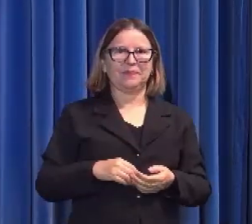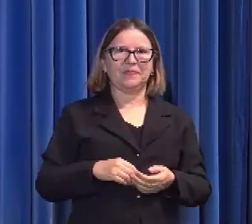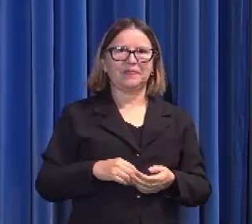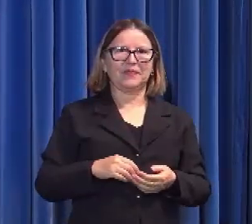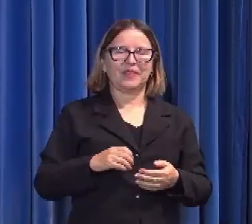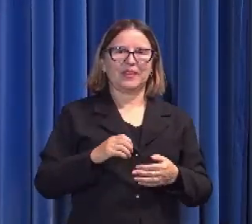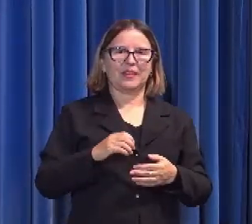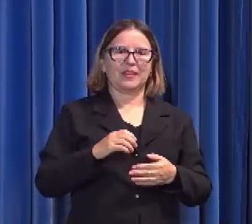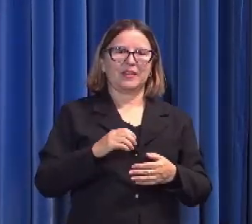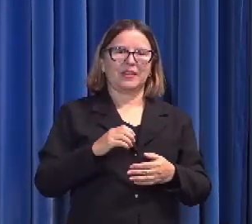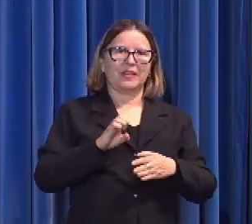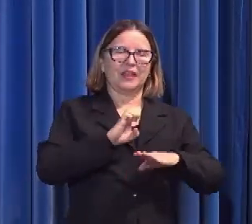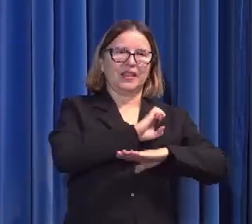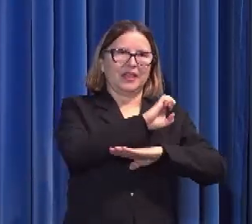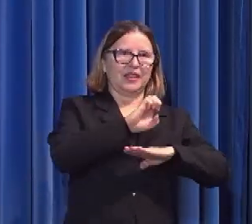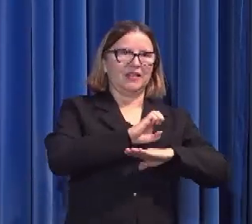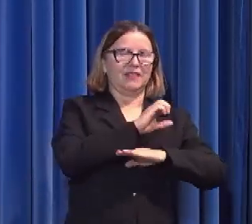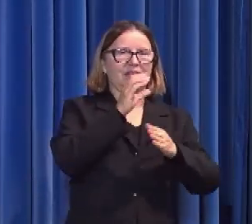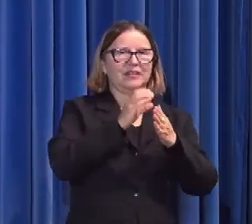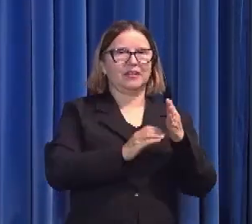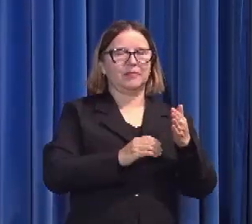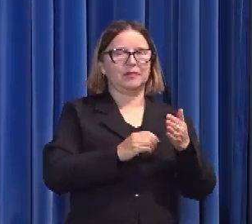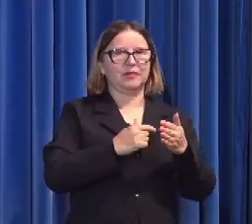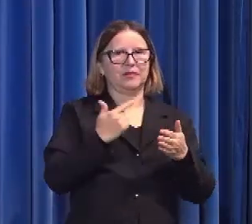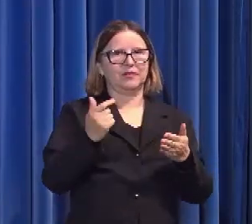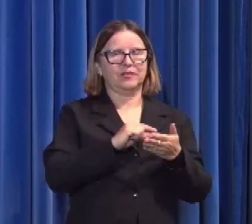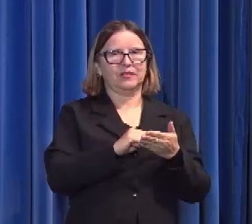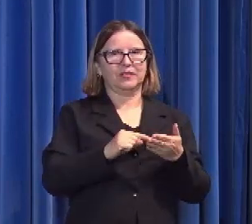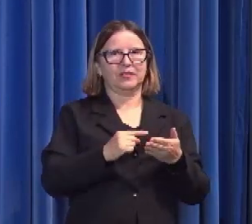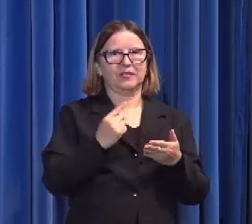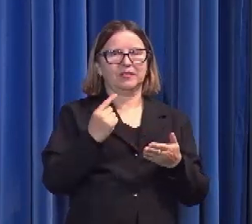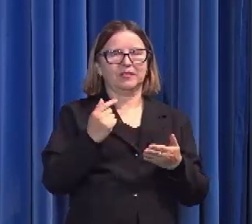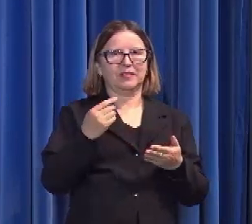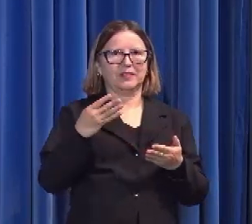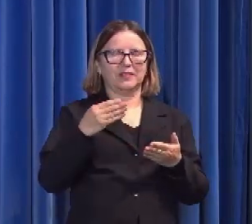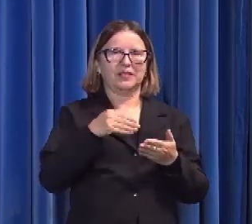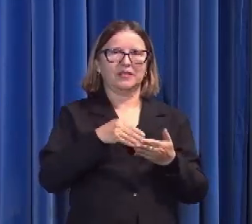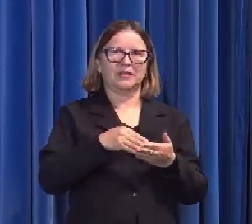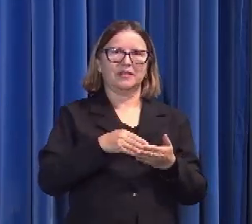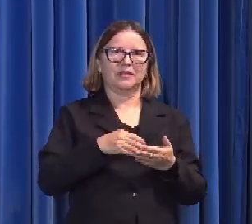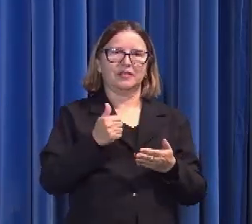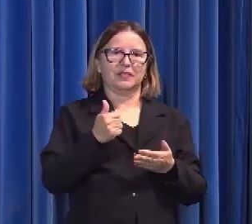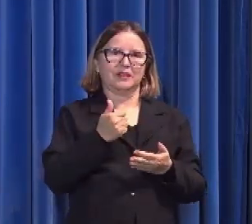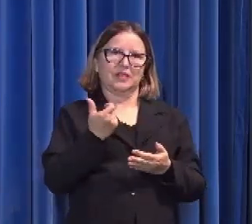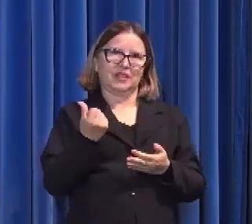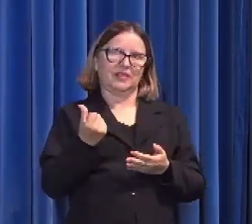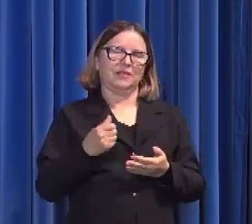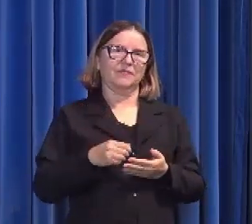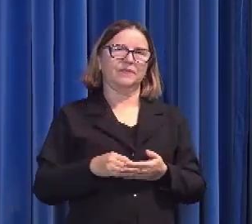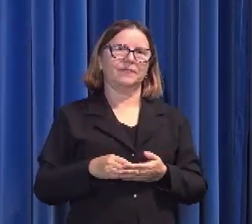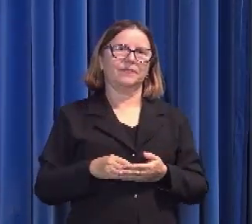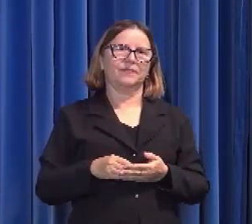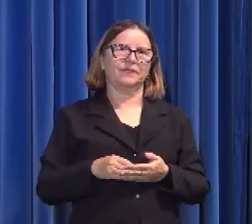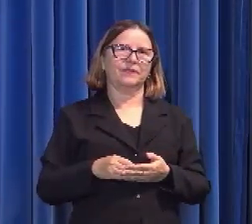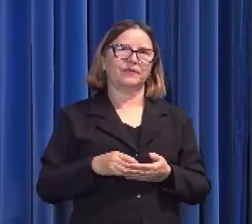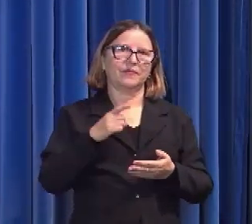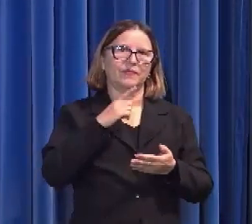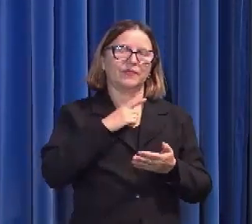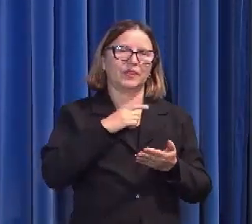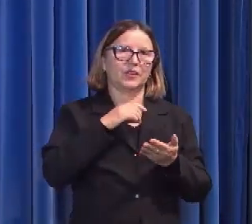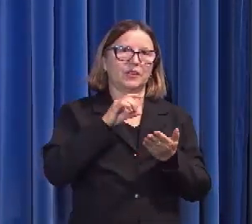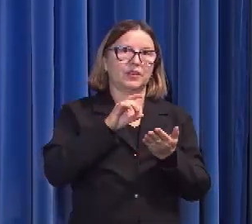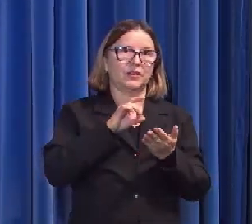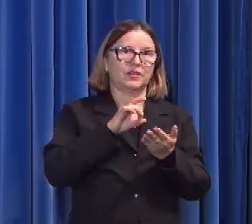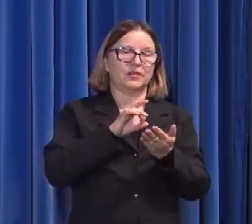Versículos 14 e 16 14 e 16 Efésios Capítulo 2 havia uma inimizade entre